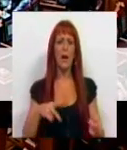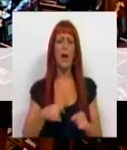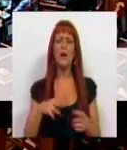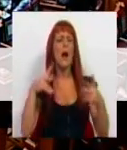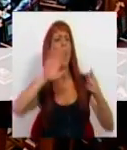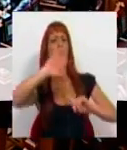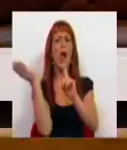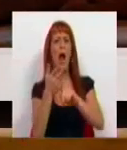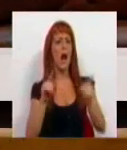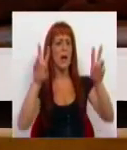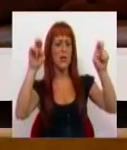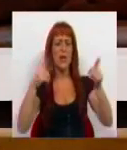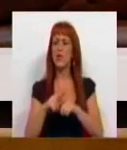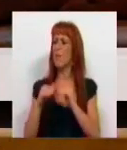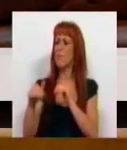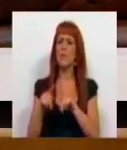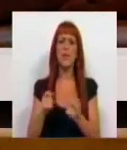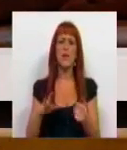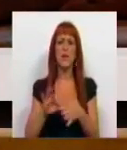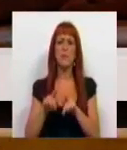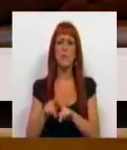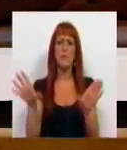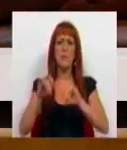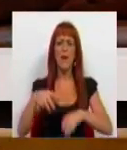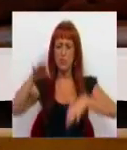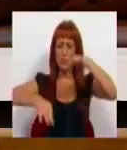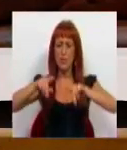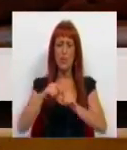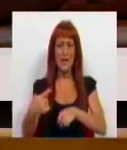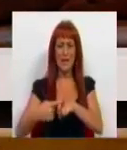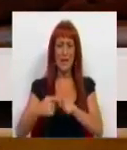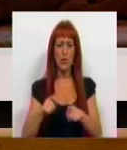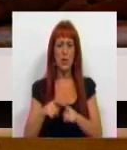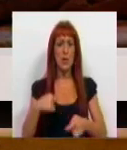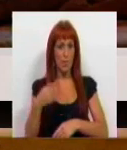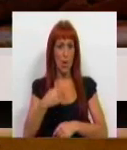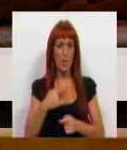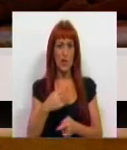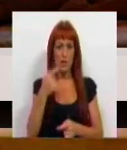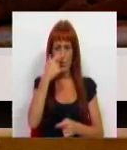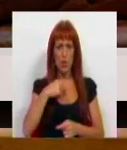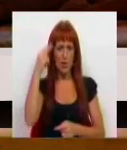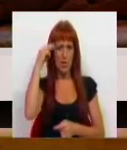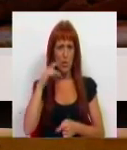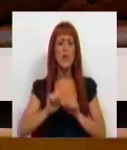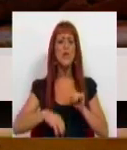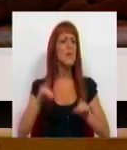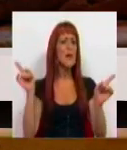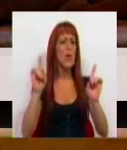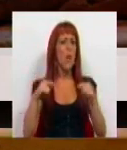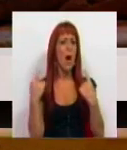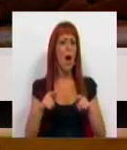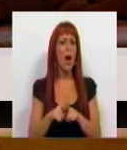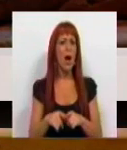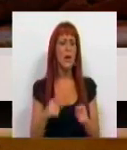anátemas nem embarcar em chantagens que não servem para mais do que manipular os interesses e as preocupações dos madeirenses. O que está em causa não é a existência